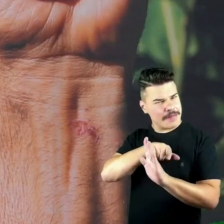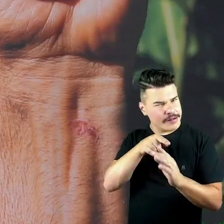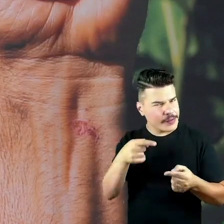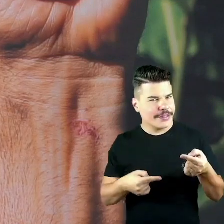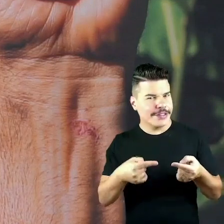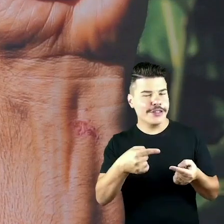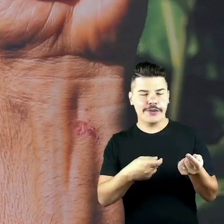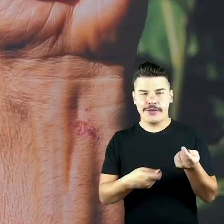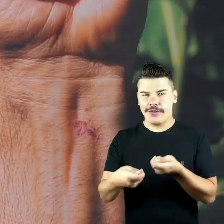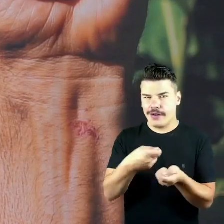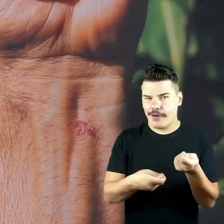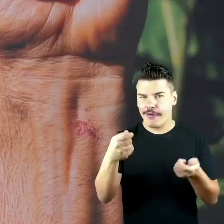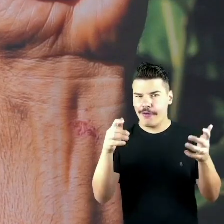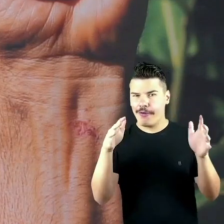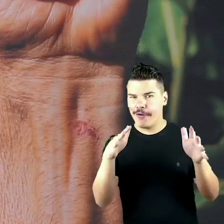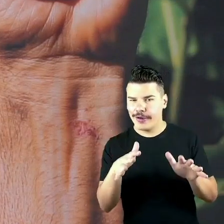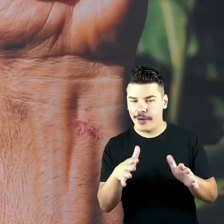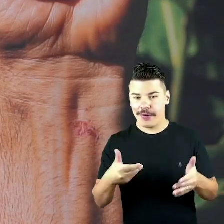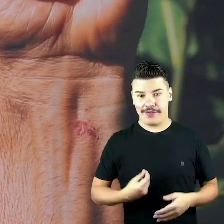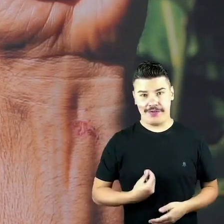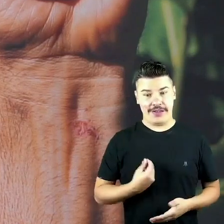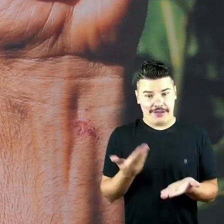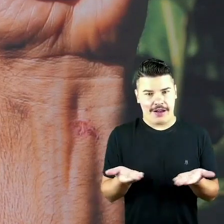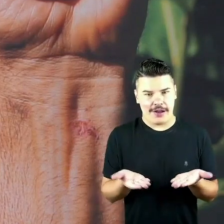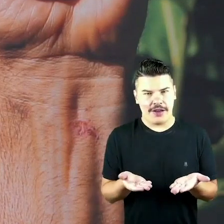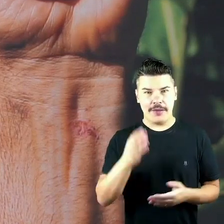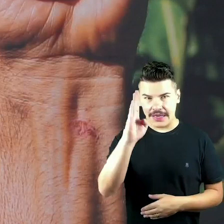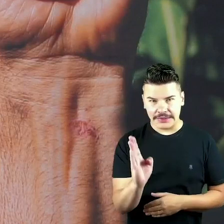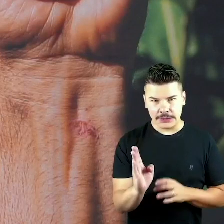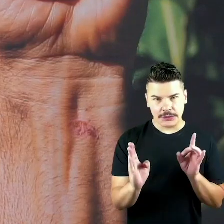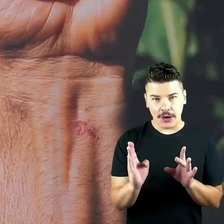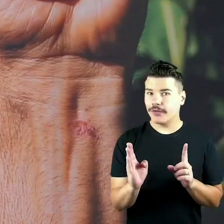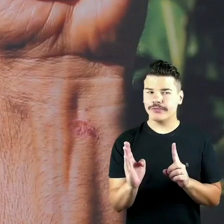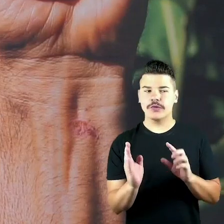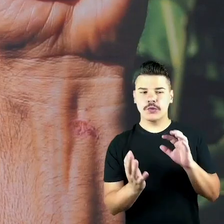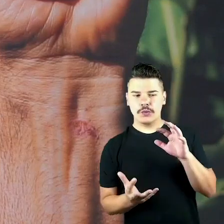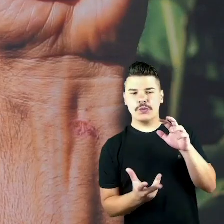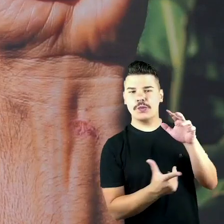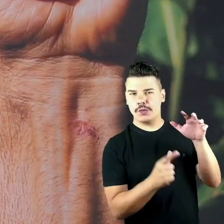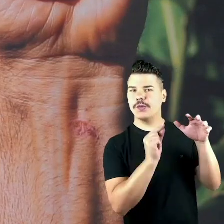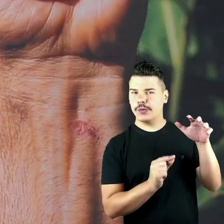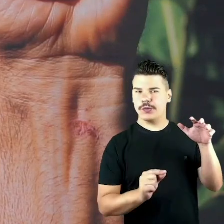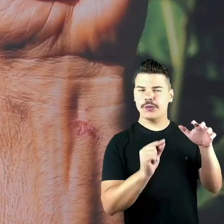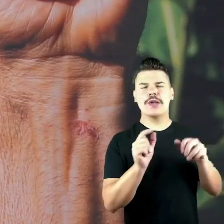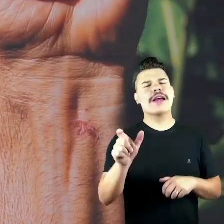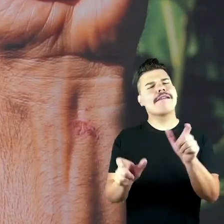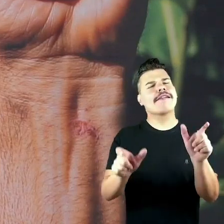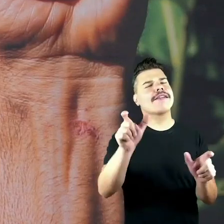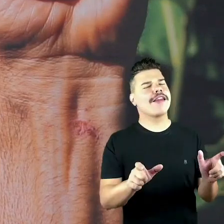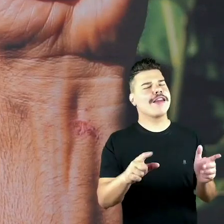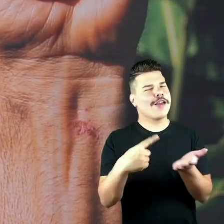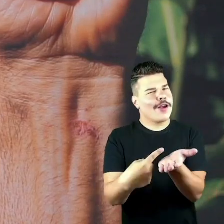esse caos político, econômico que a gente está vivenciando não só no Brasil, como no mundo. Os